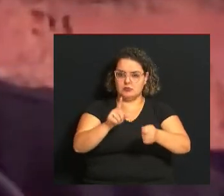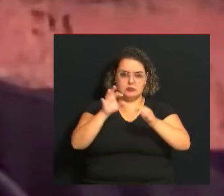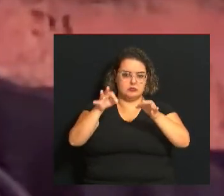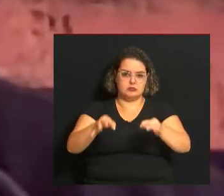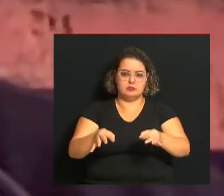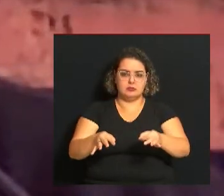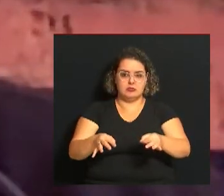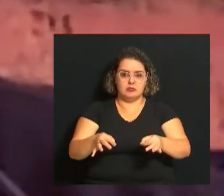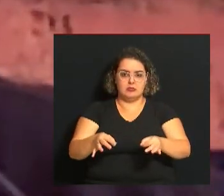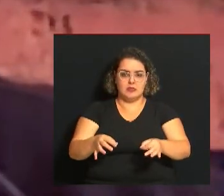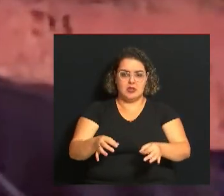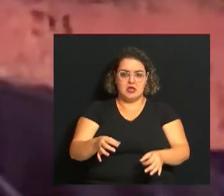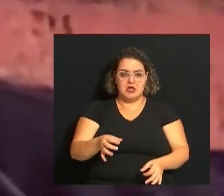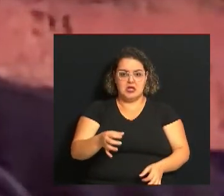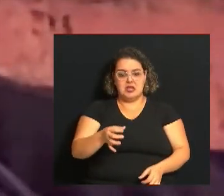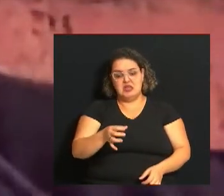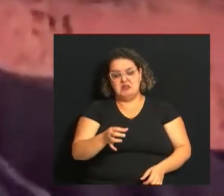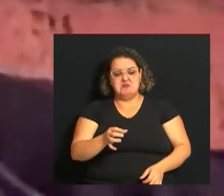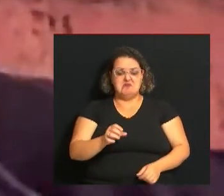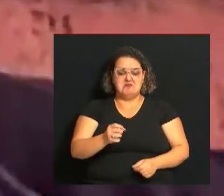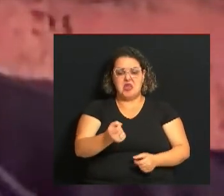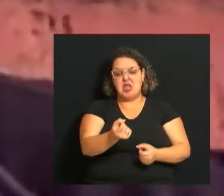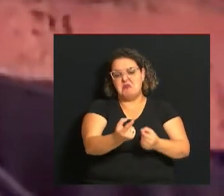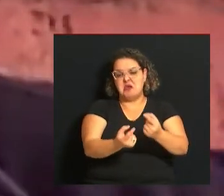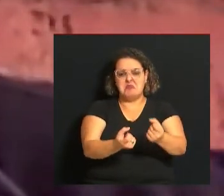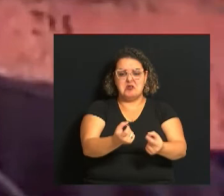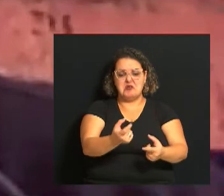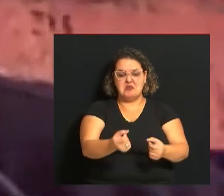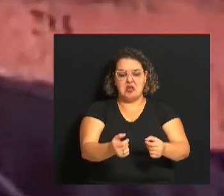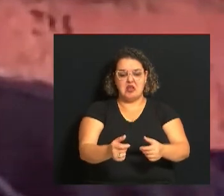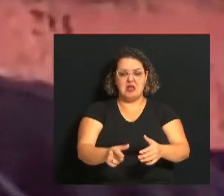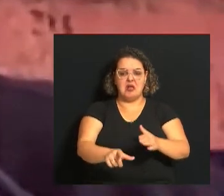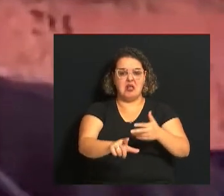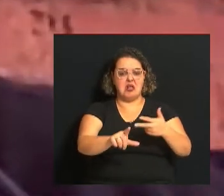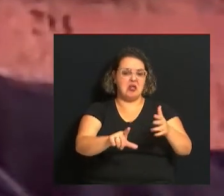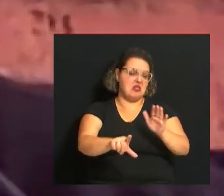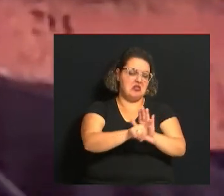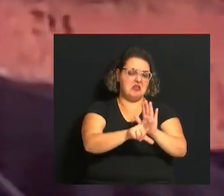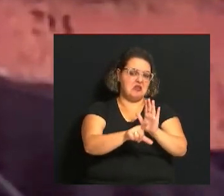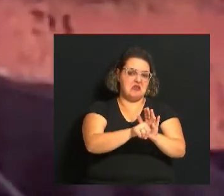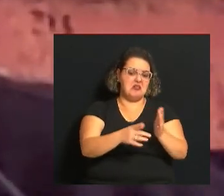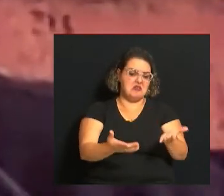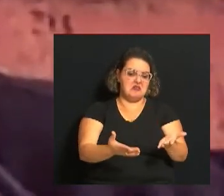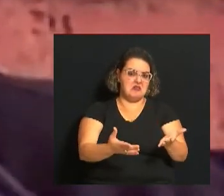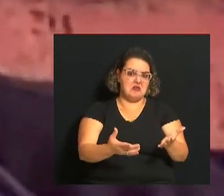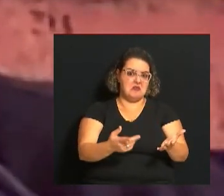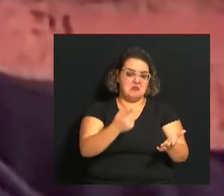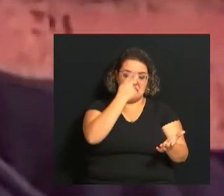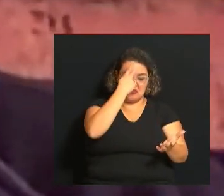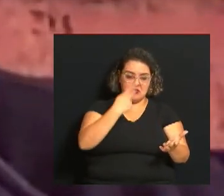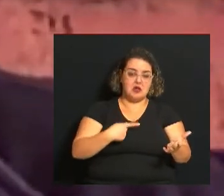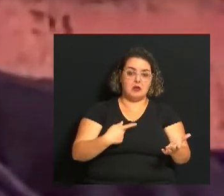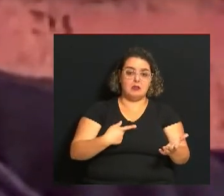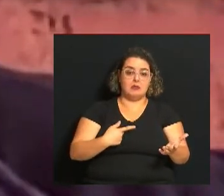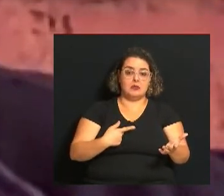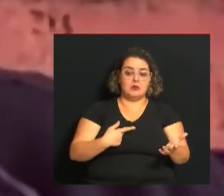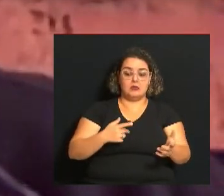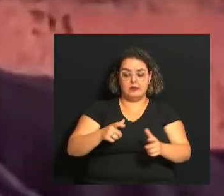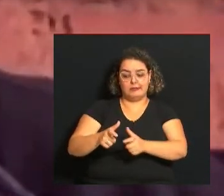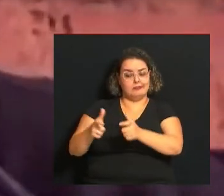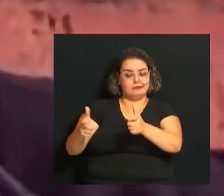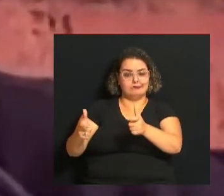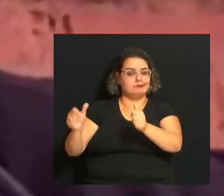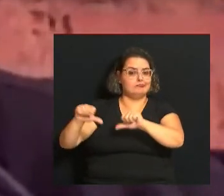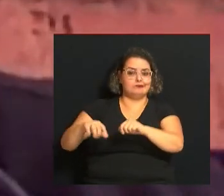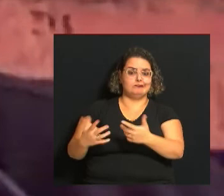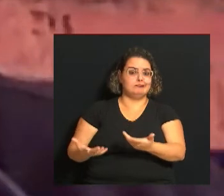gente legislando em causa própria e o governo, e o povo sempre se dá mal. E mesmo quando dá certo, você quer liberdade para desfrutar